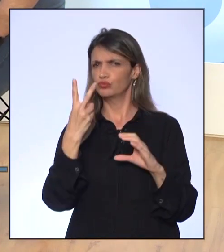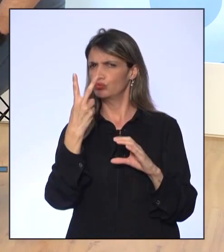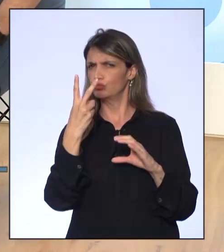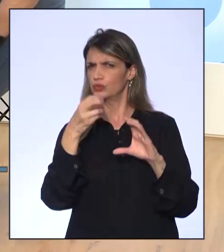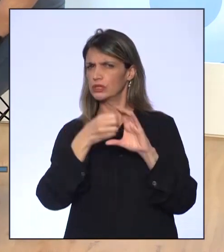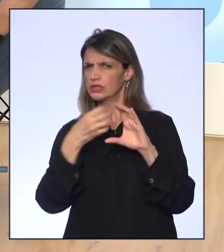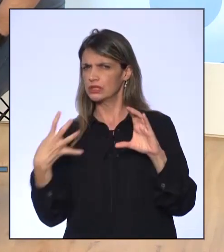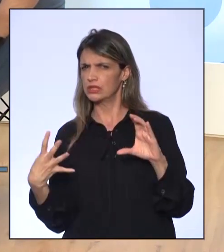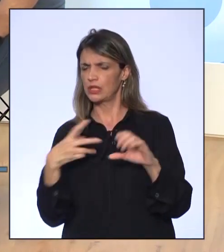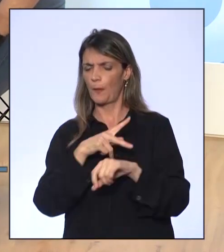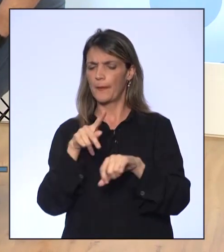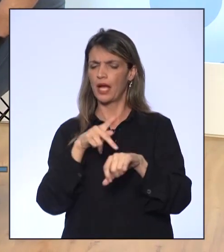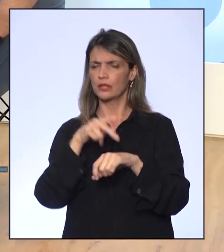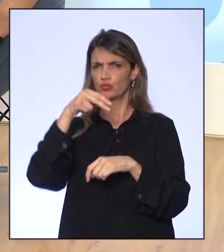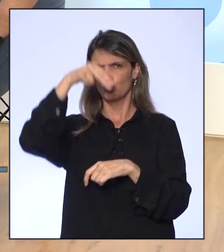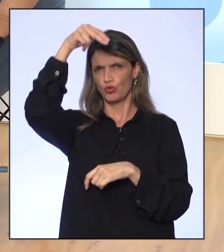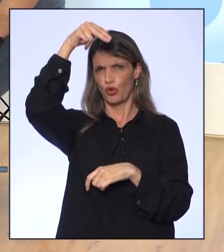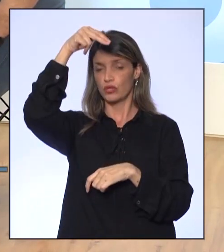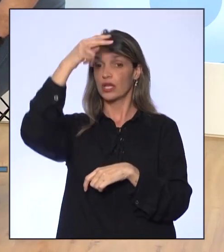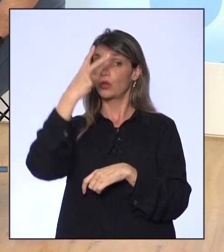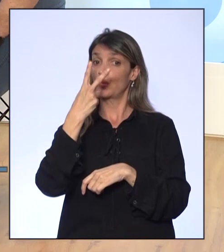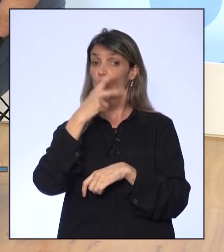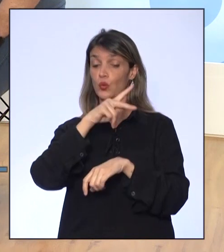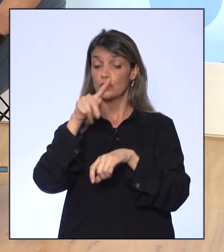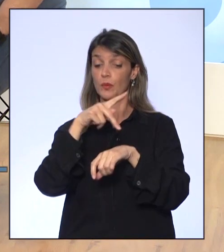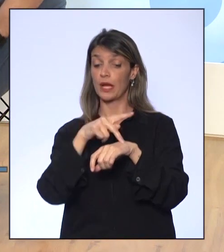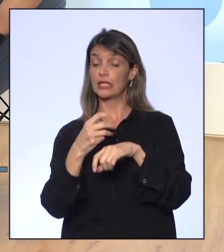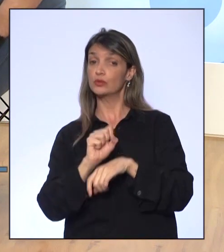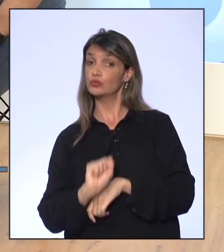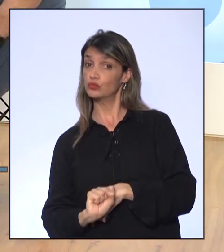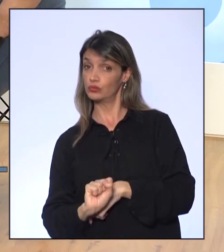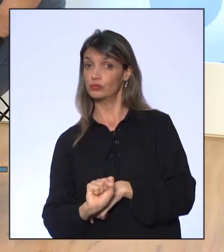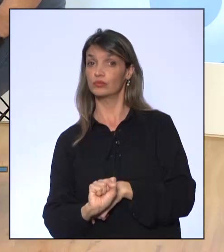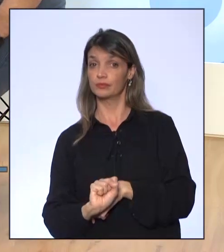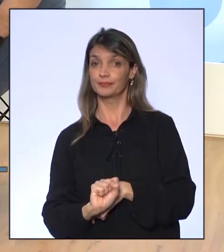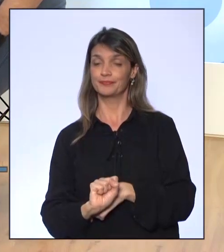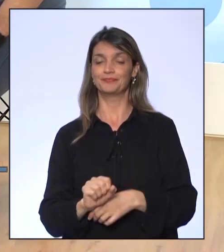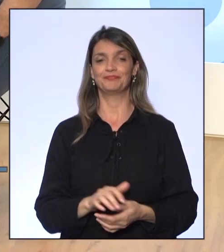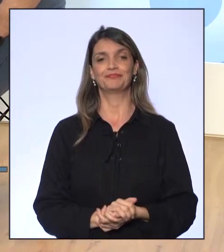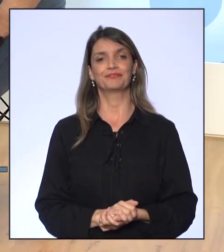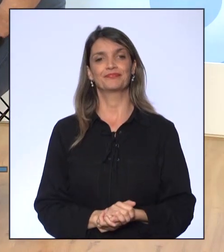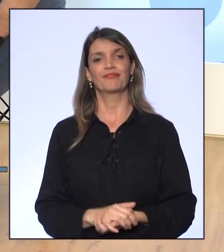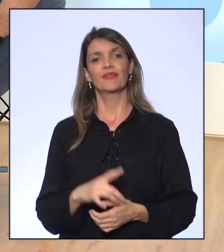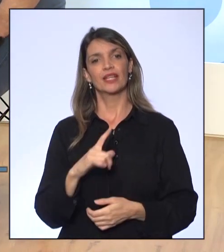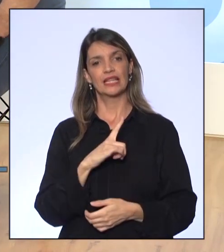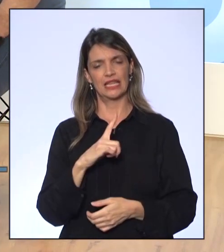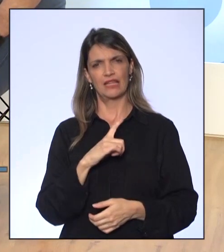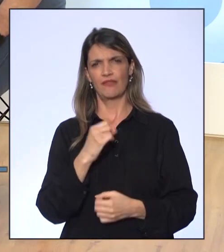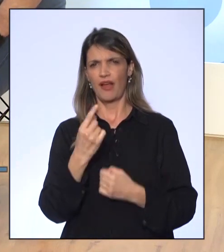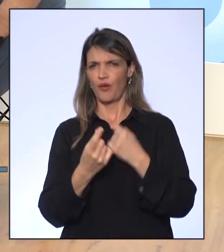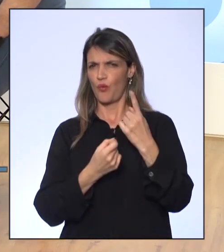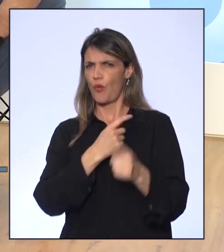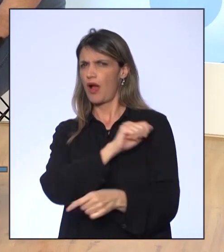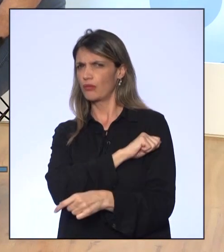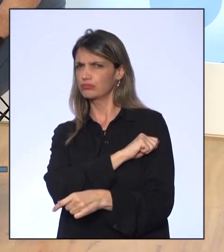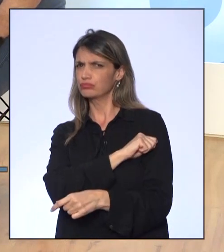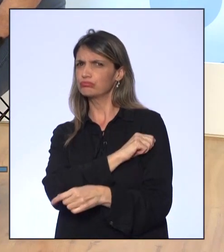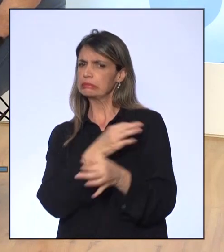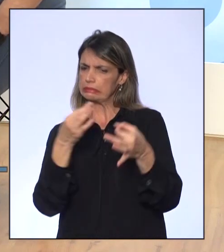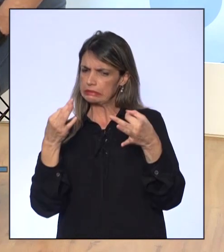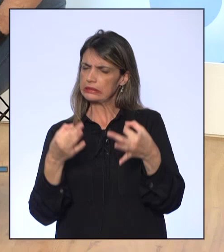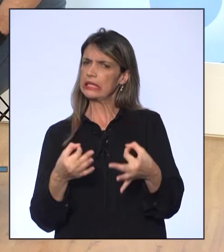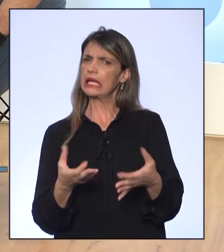dos países do norte e 2 características de países do sul. Olha que bacana, nós tivemos aqui alguns alunos que acertaram em